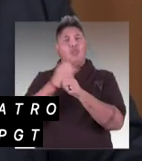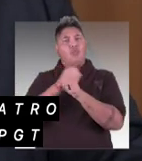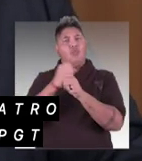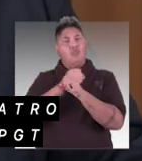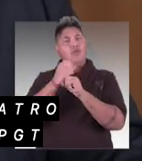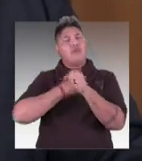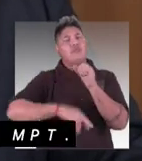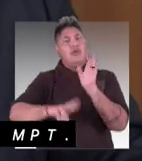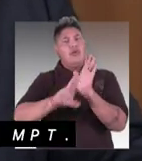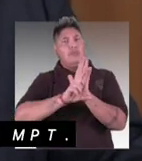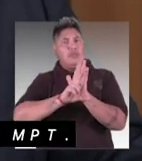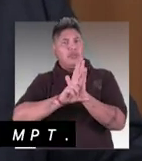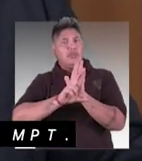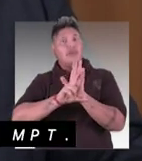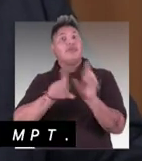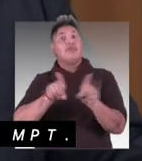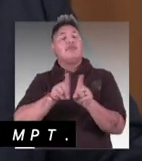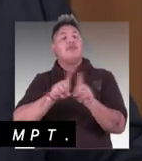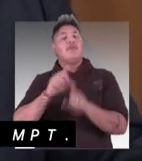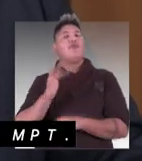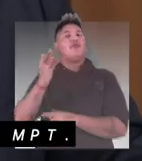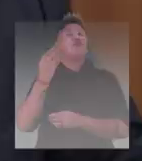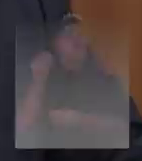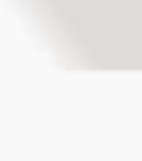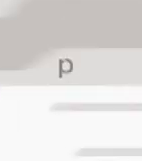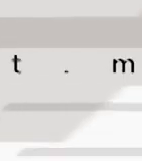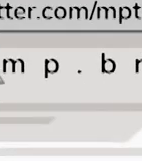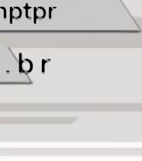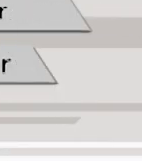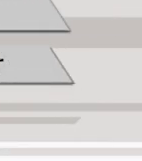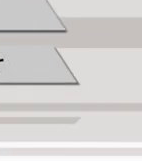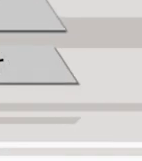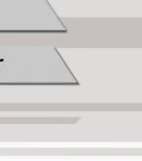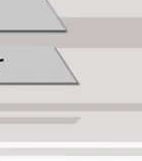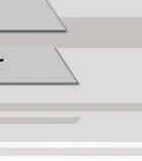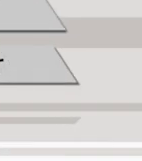da PGT e sobre o futuro do MPT.